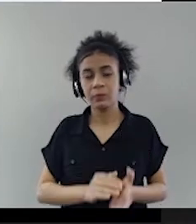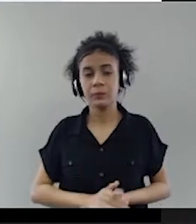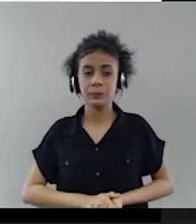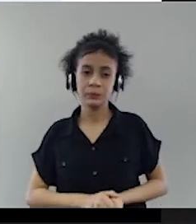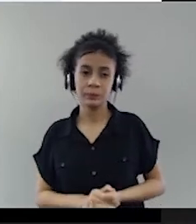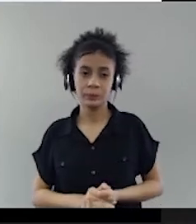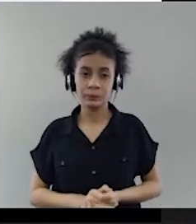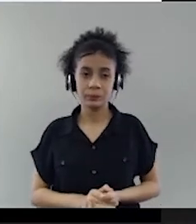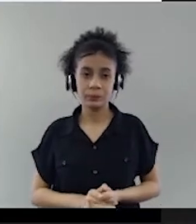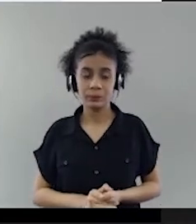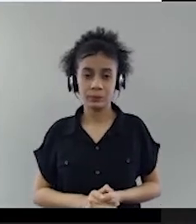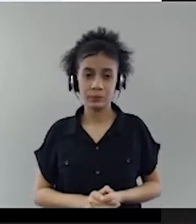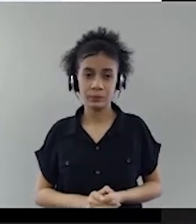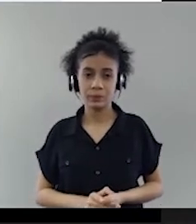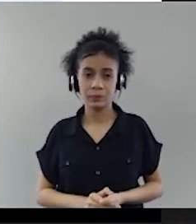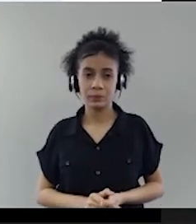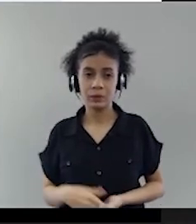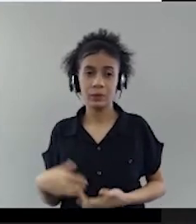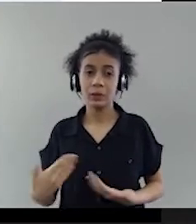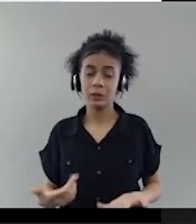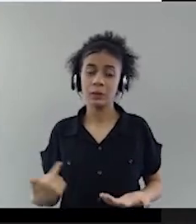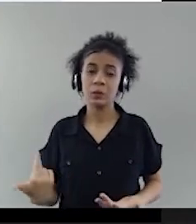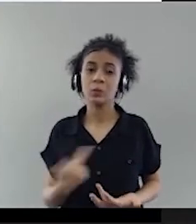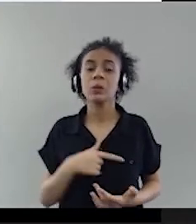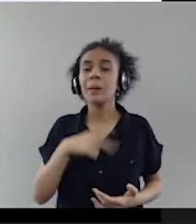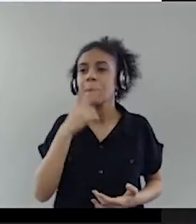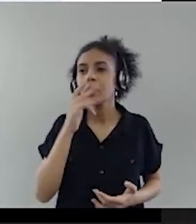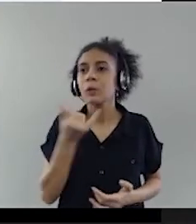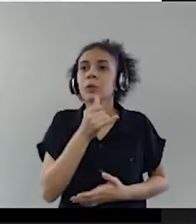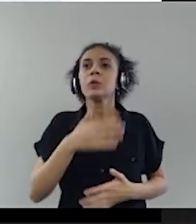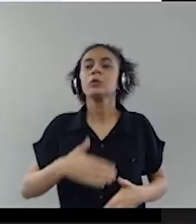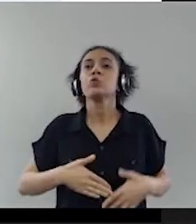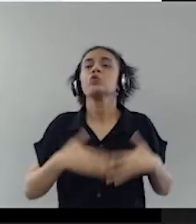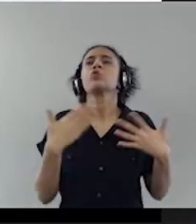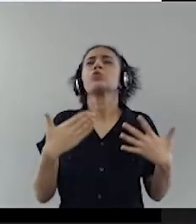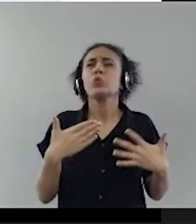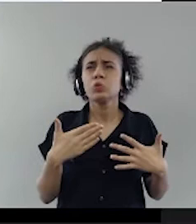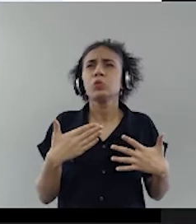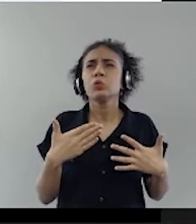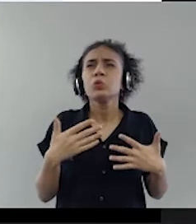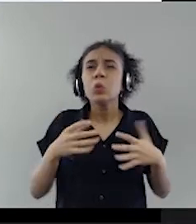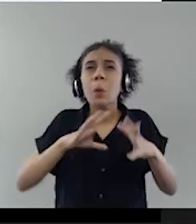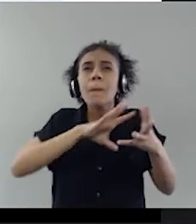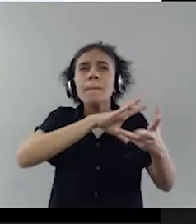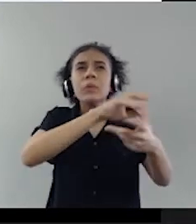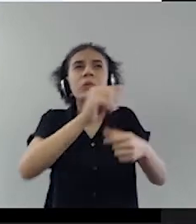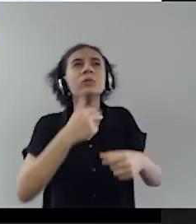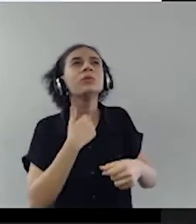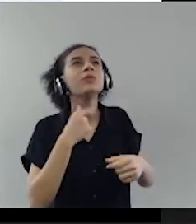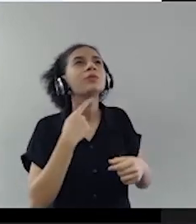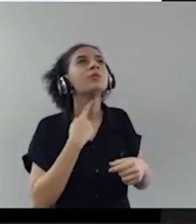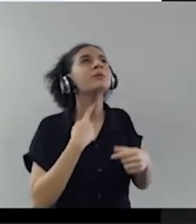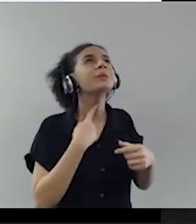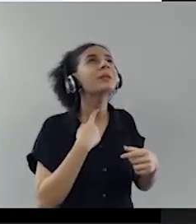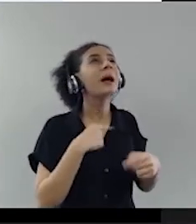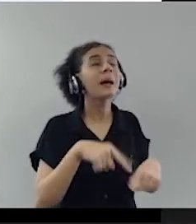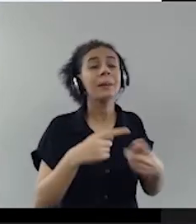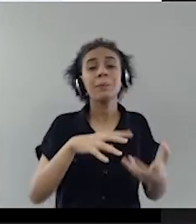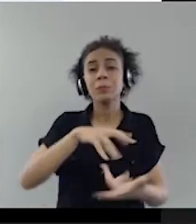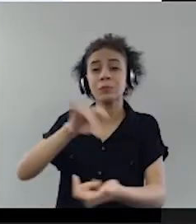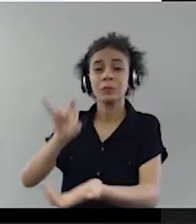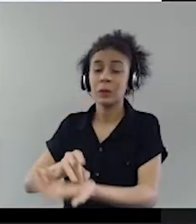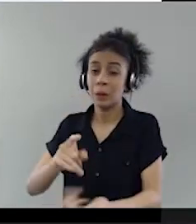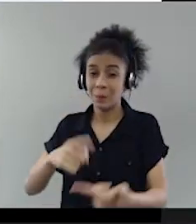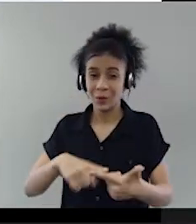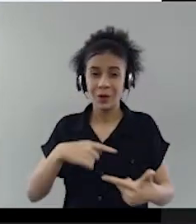De tal maneira que a gente tem um choque aí entre um mundo ideal e o mundo real. No mundo ideal, que